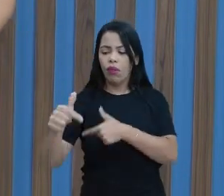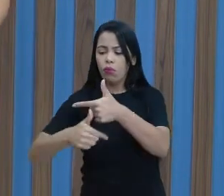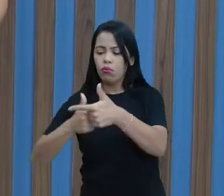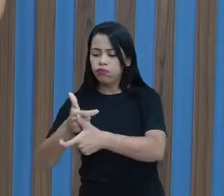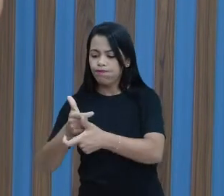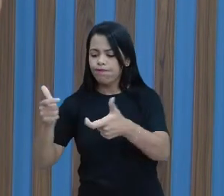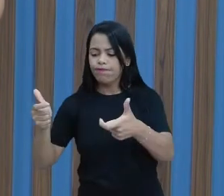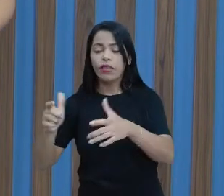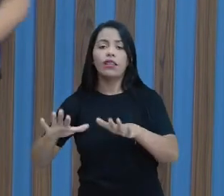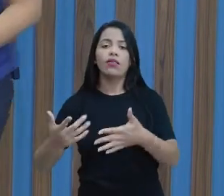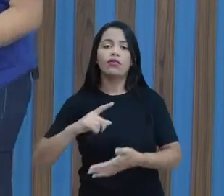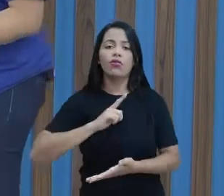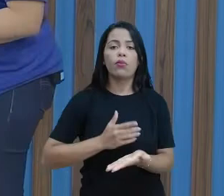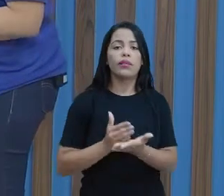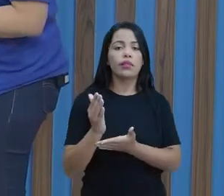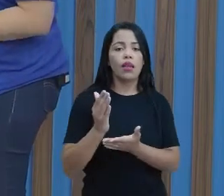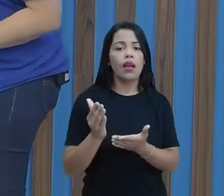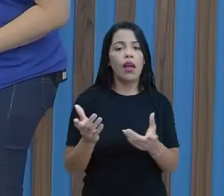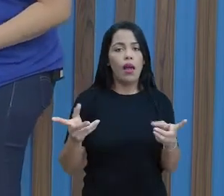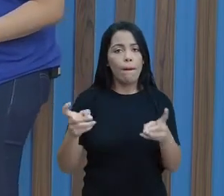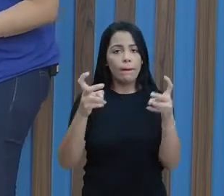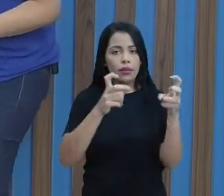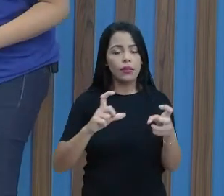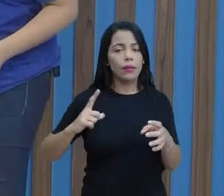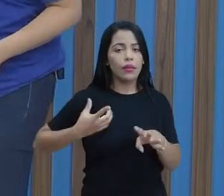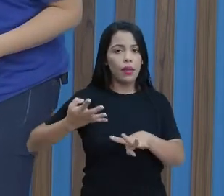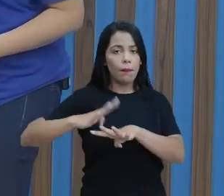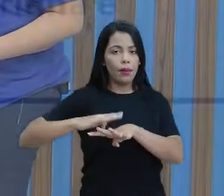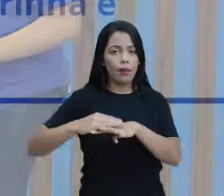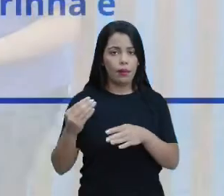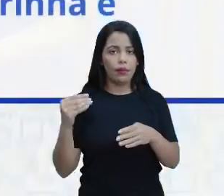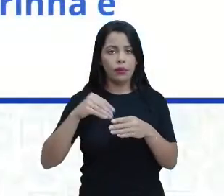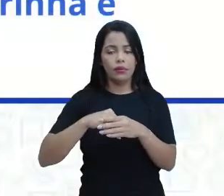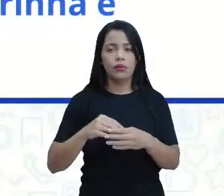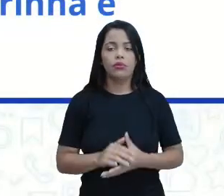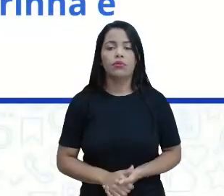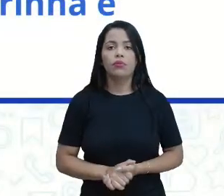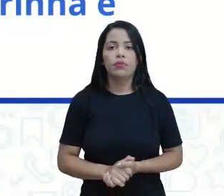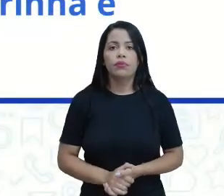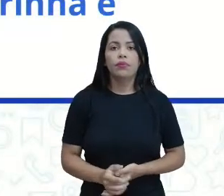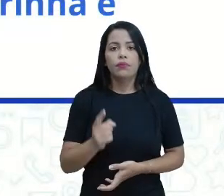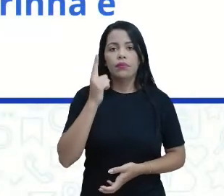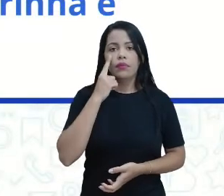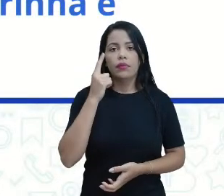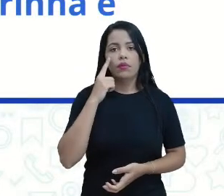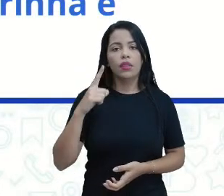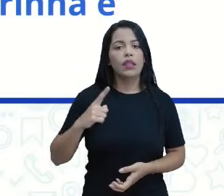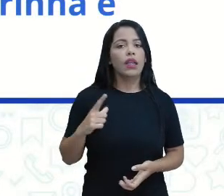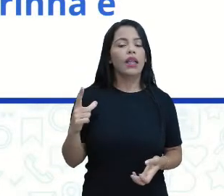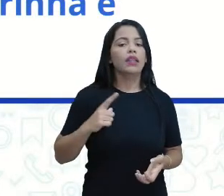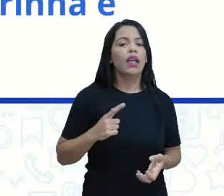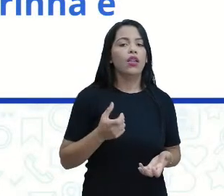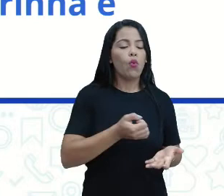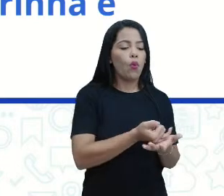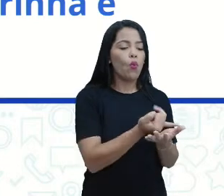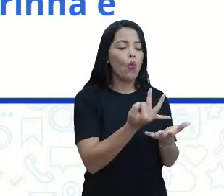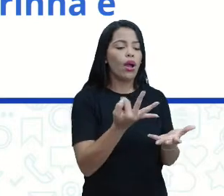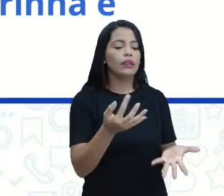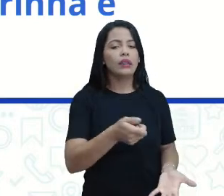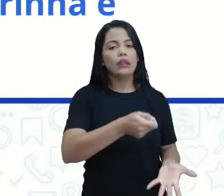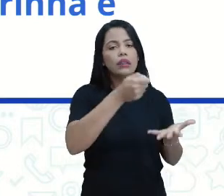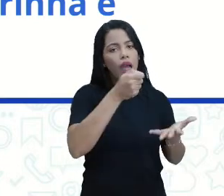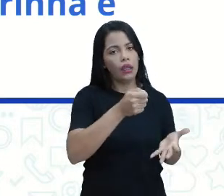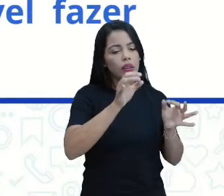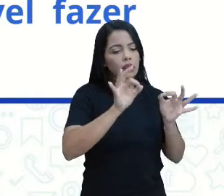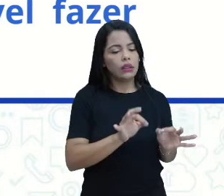operações matemáticas diante disso. Vamos olhar aqui, ó. Com uma determinada quantidade de farinha, é possível fazer 5